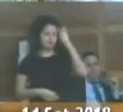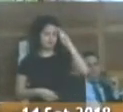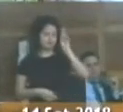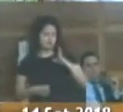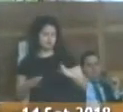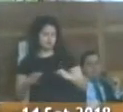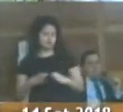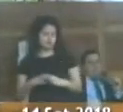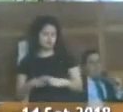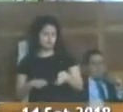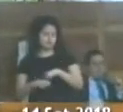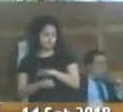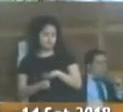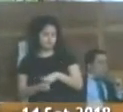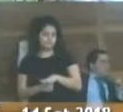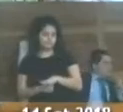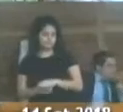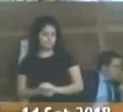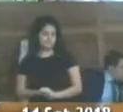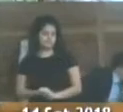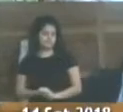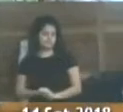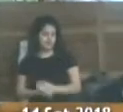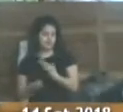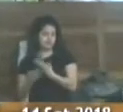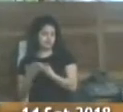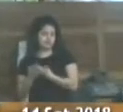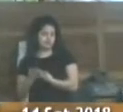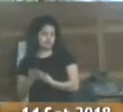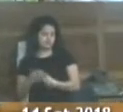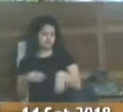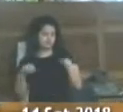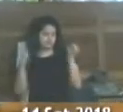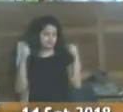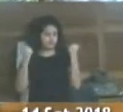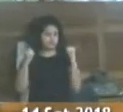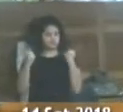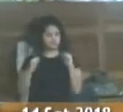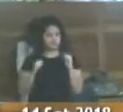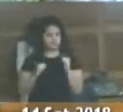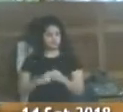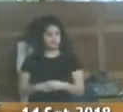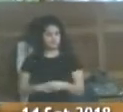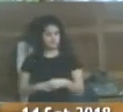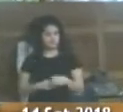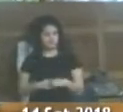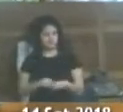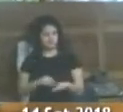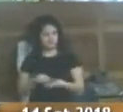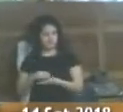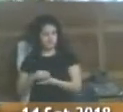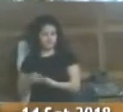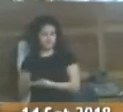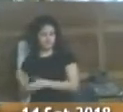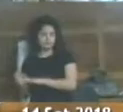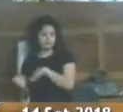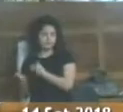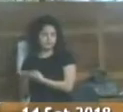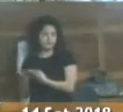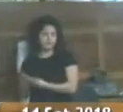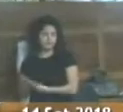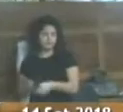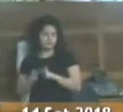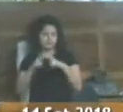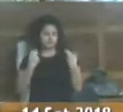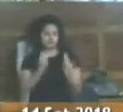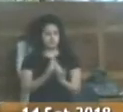a comunidade se adaptou. As aulas de educação física na quadra pública fora da escola. Reuniões